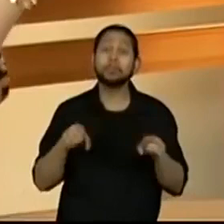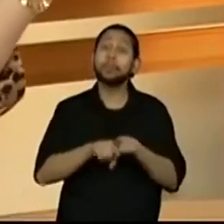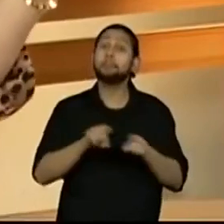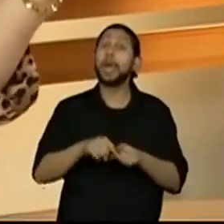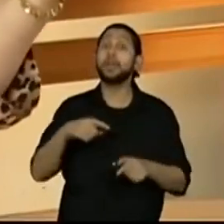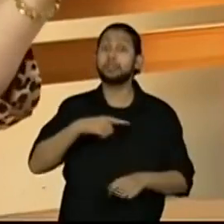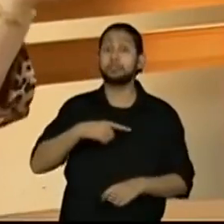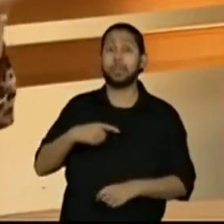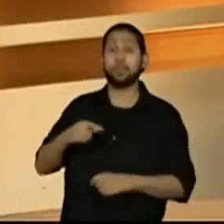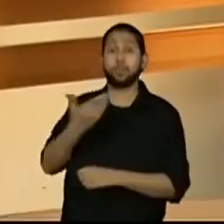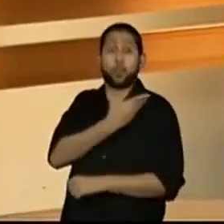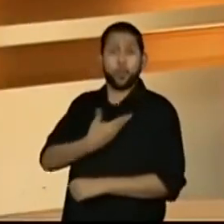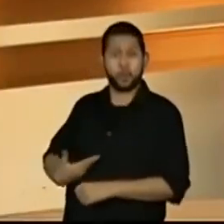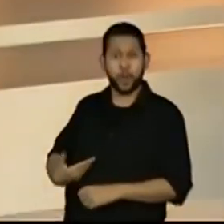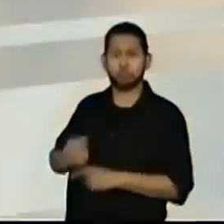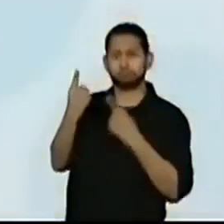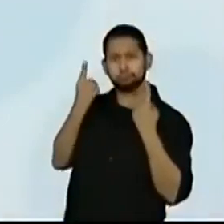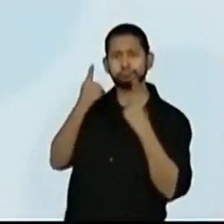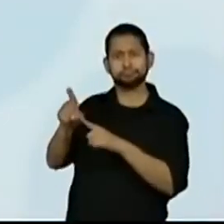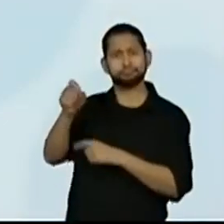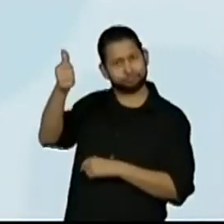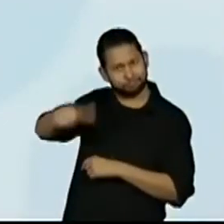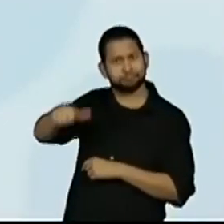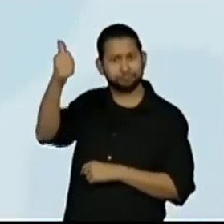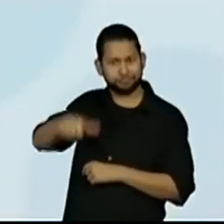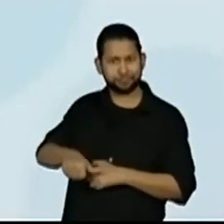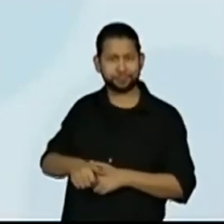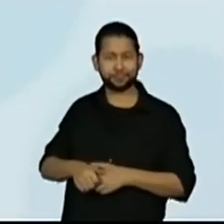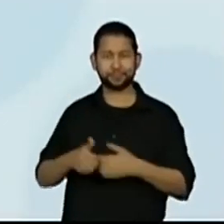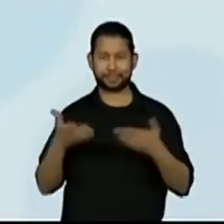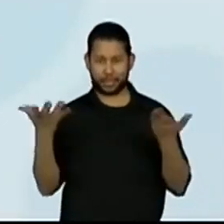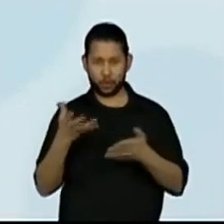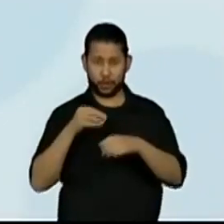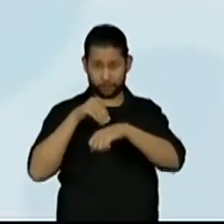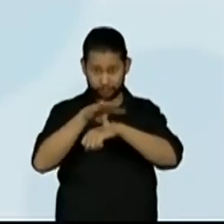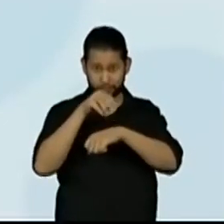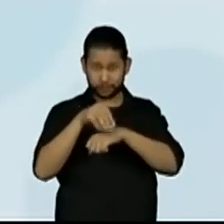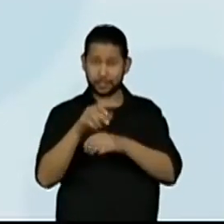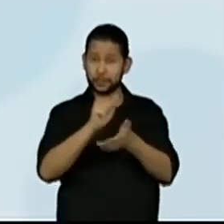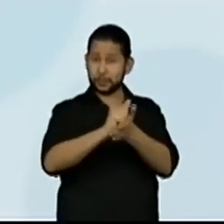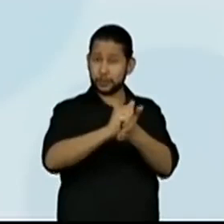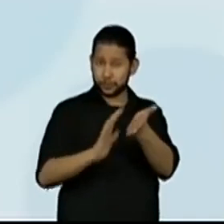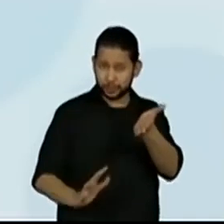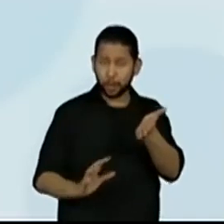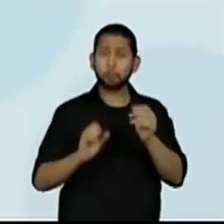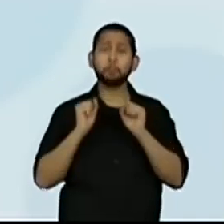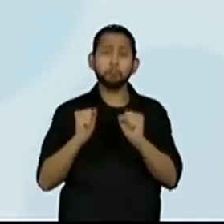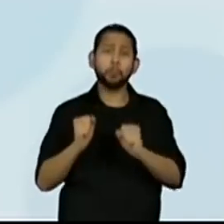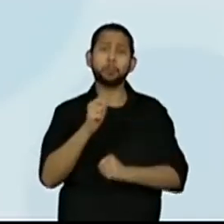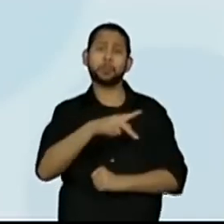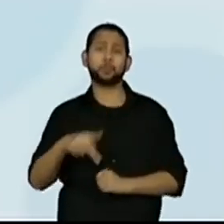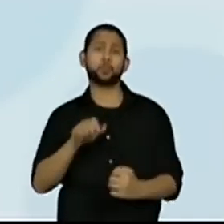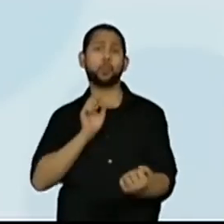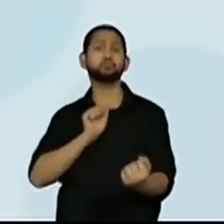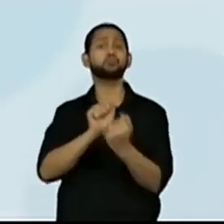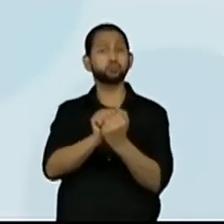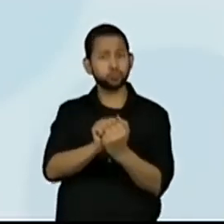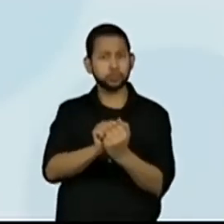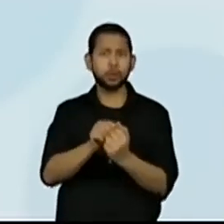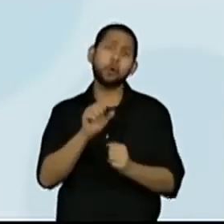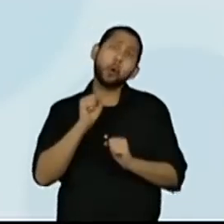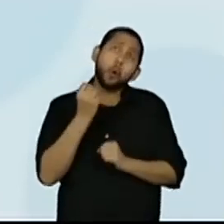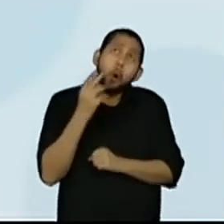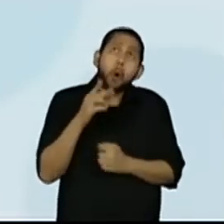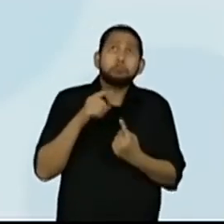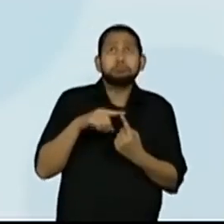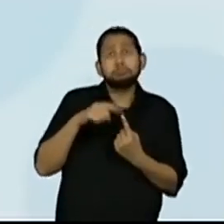sugestão de atividade, vocês podem fazer com o auxílio da professora de vocês, ou, enfim, sozinhos e